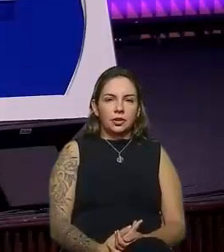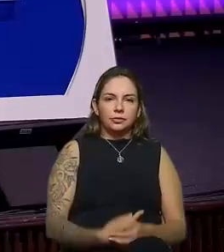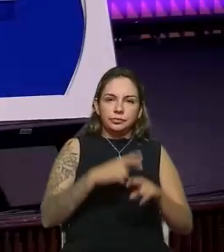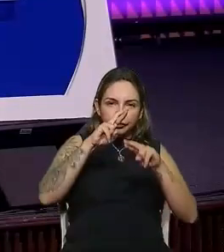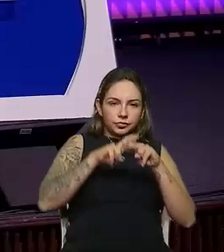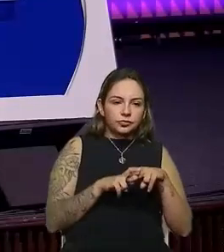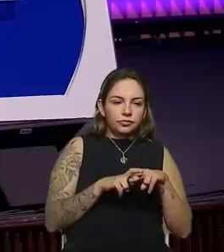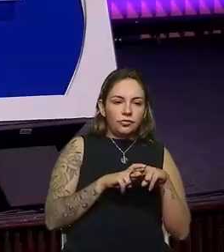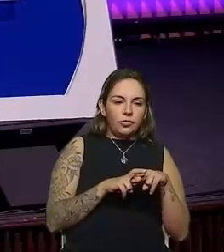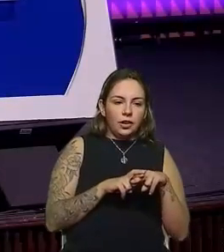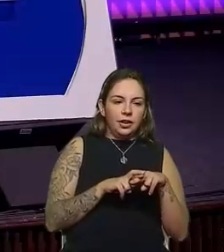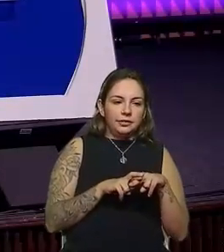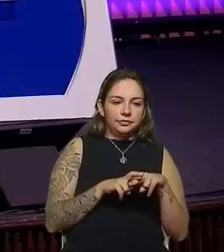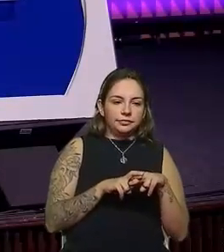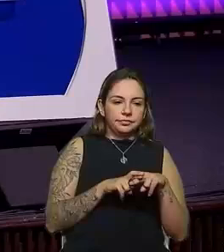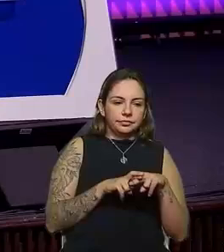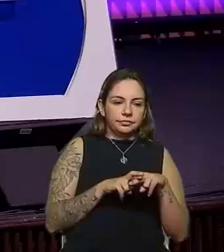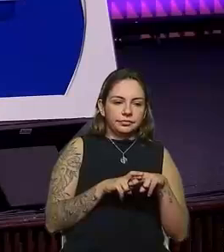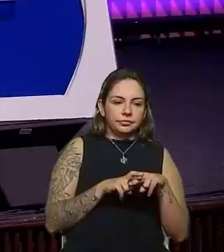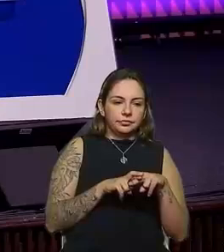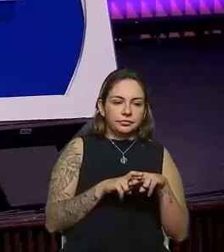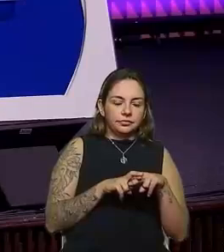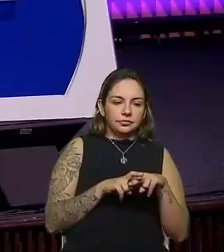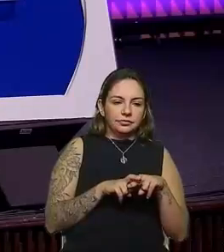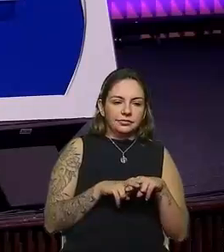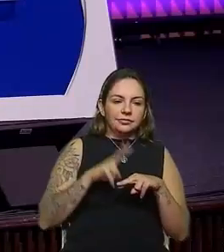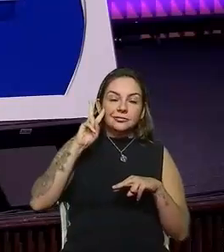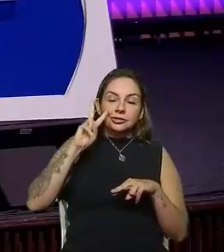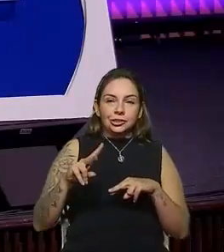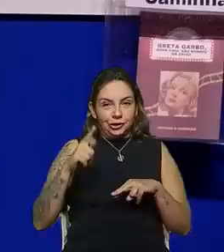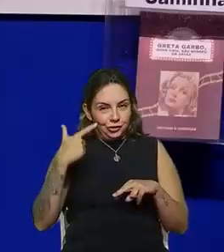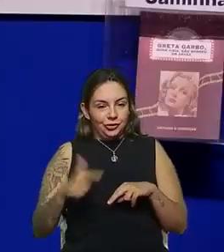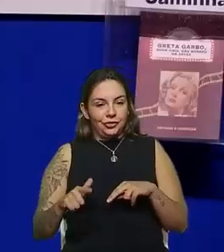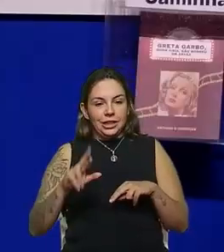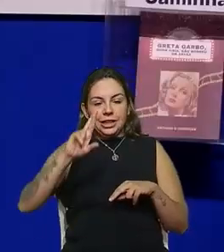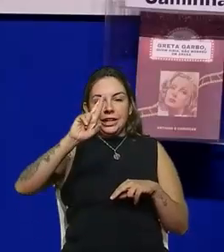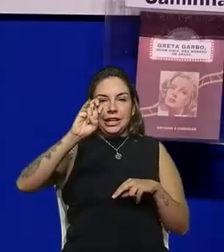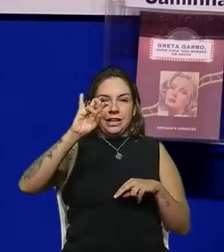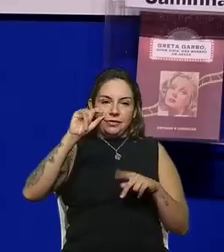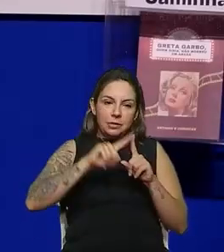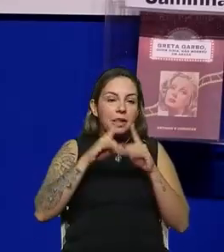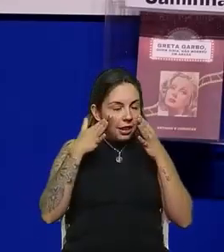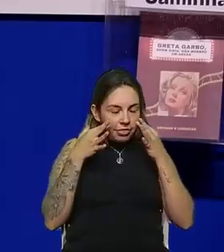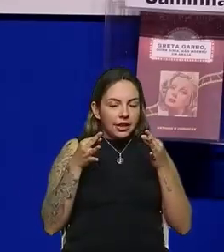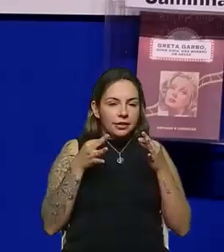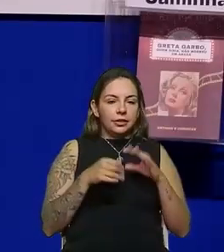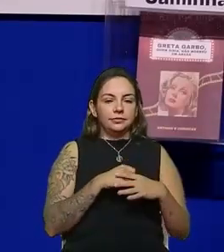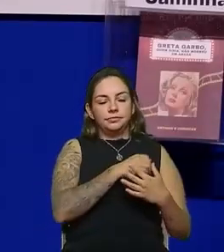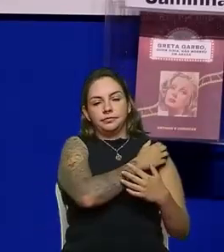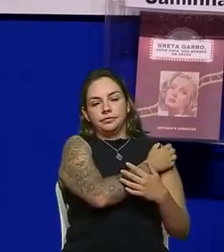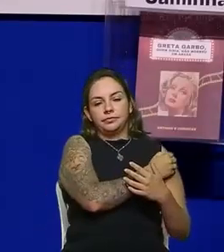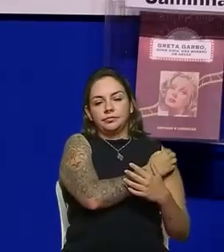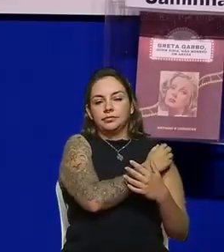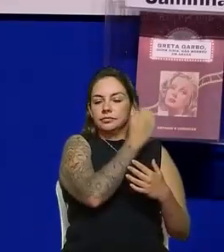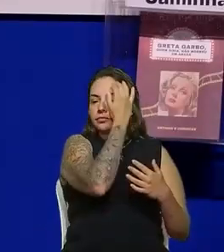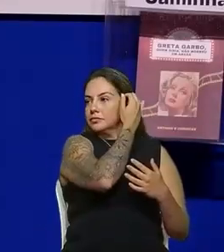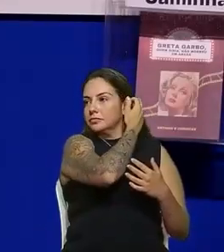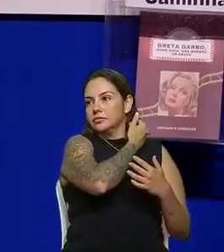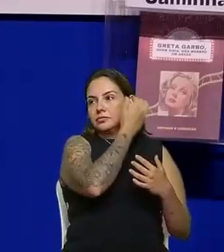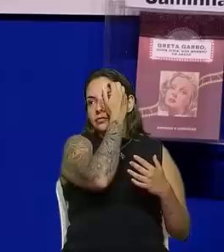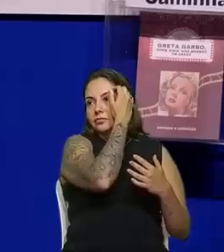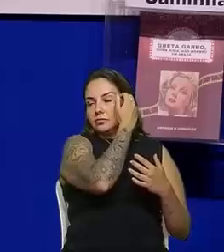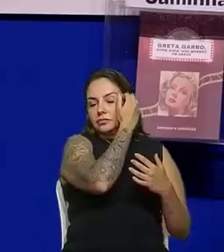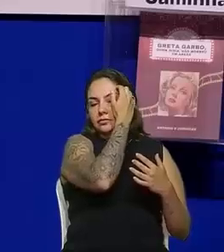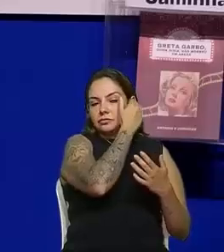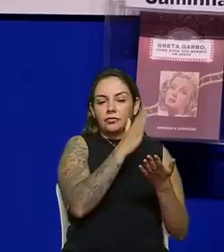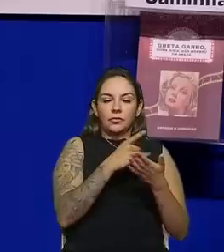Carlos era um revisor mais ou menos, mas ele era atento também, né? Mas e aí, Marcelino, esse